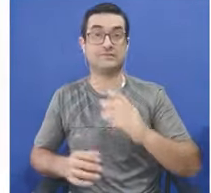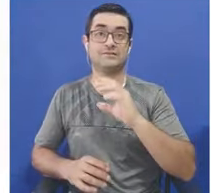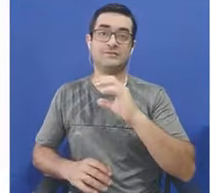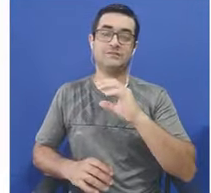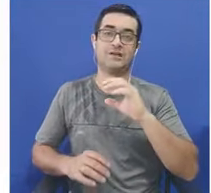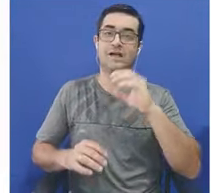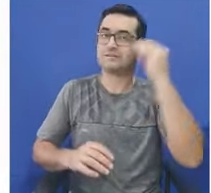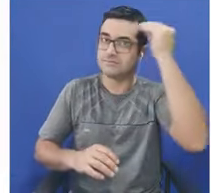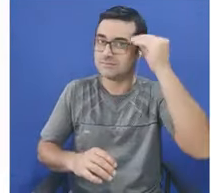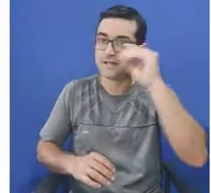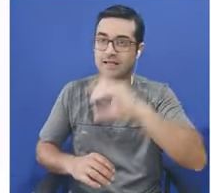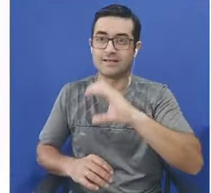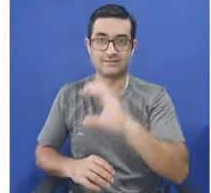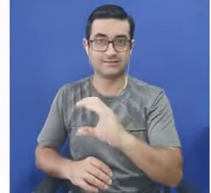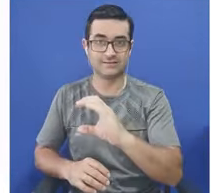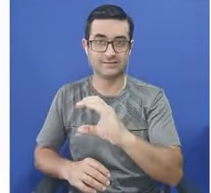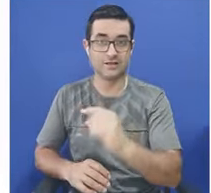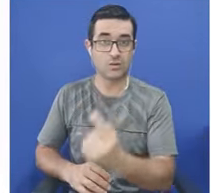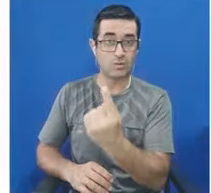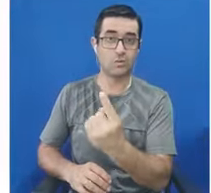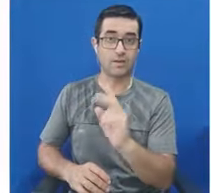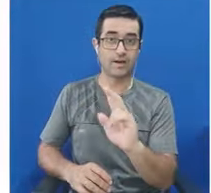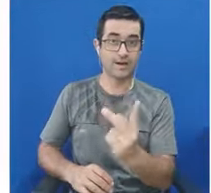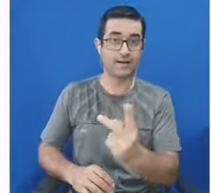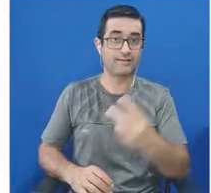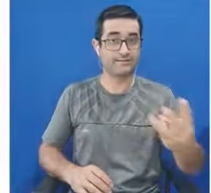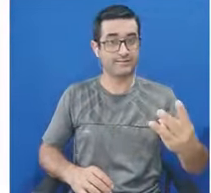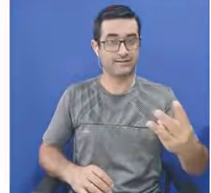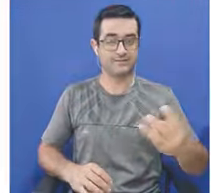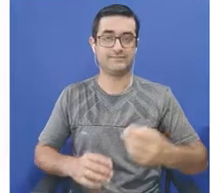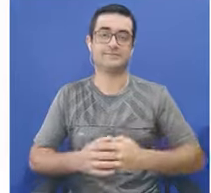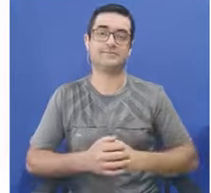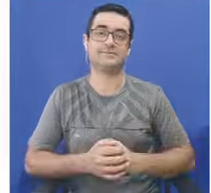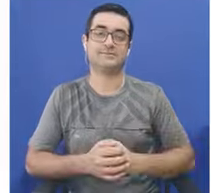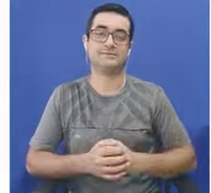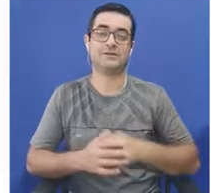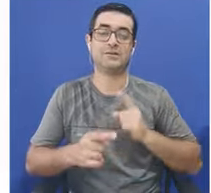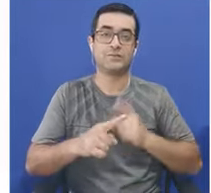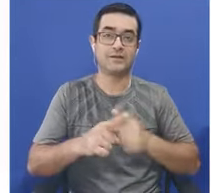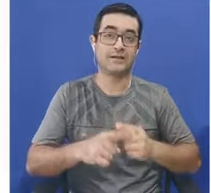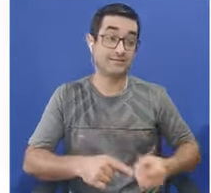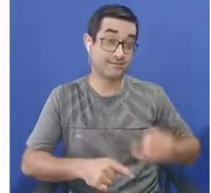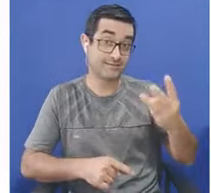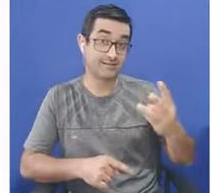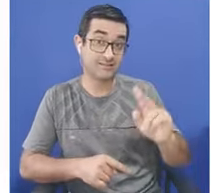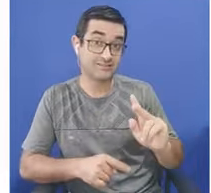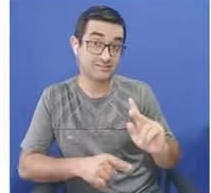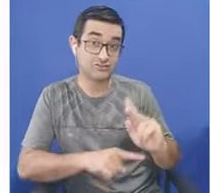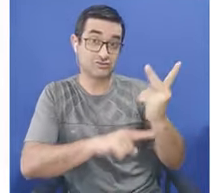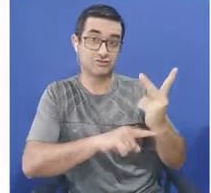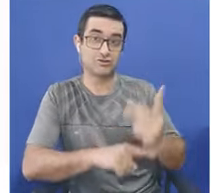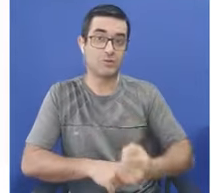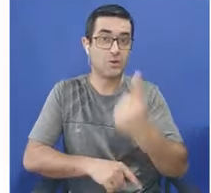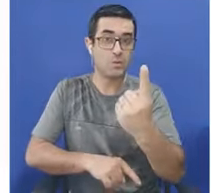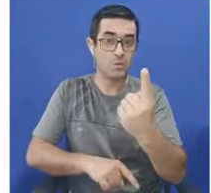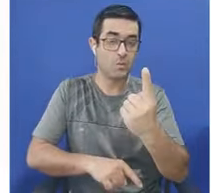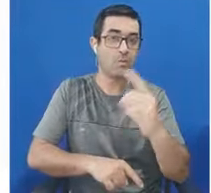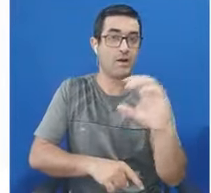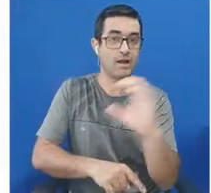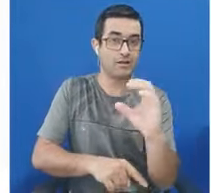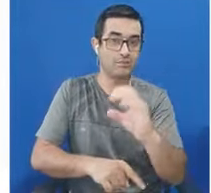será C1H3, porque a menor proporção entre eles é 3 átomos de hidrogênio para cada átomo de